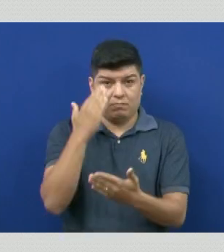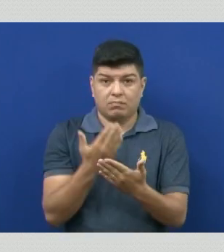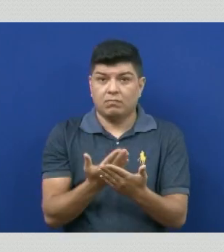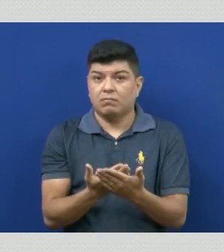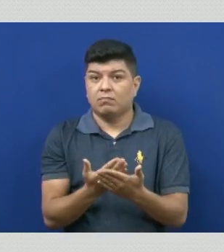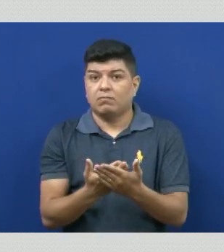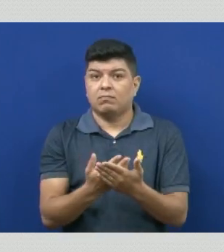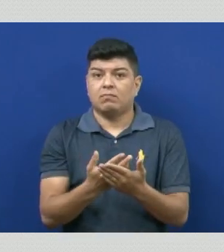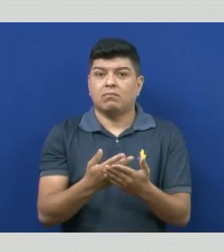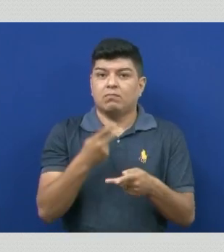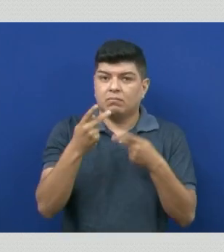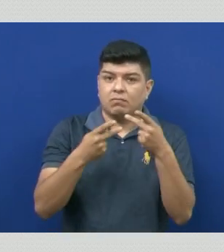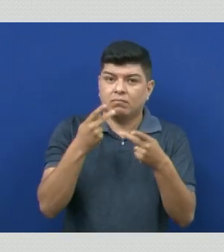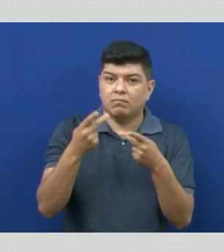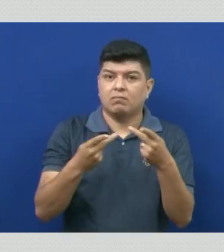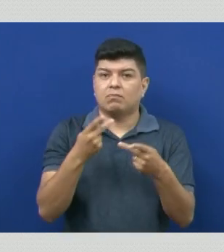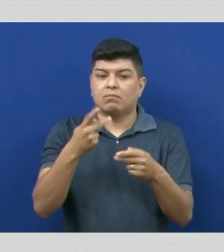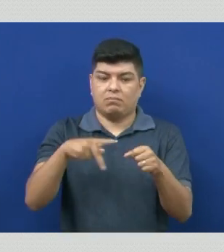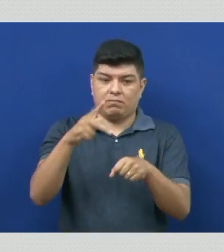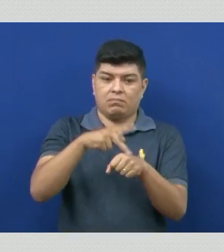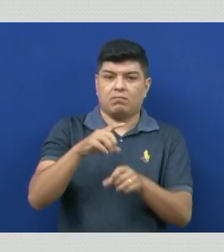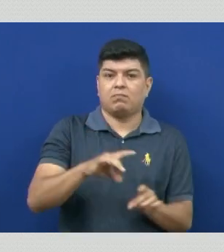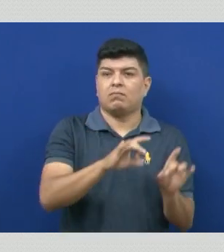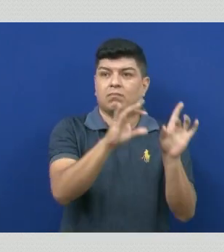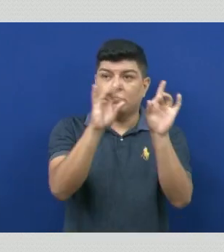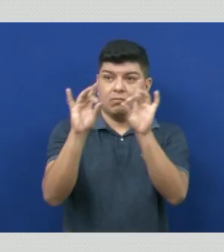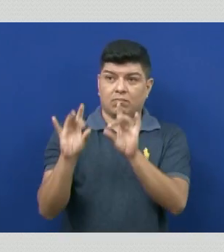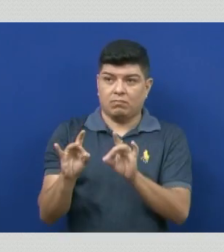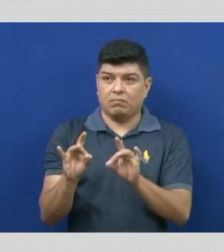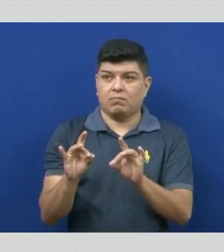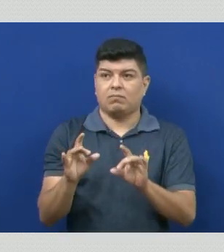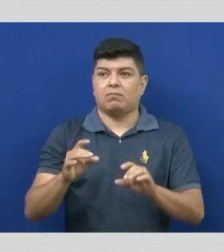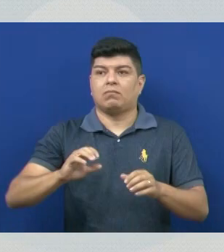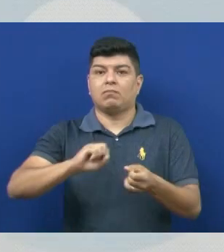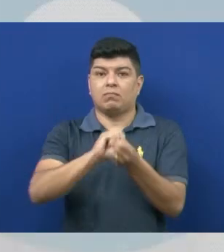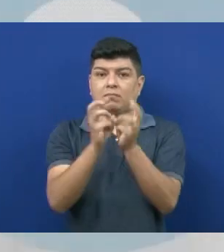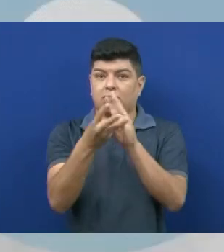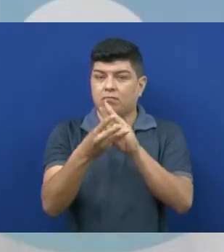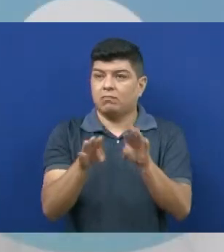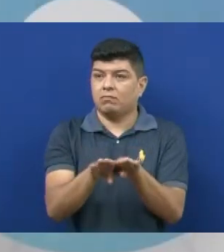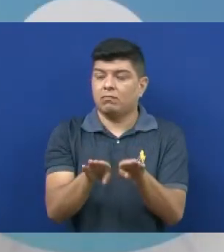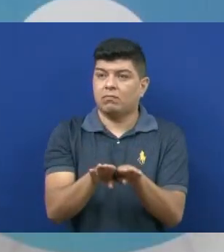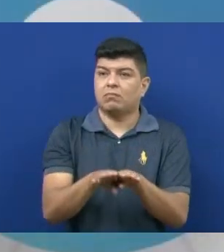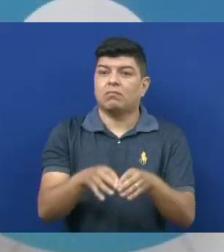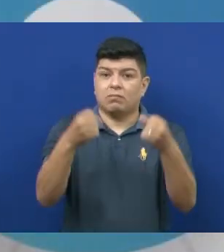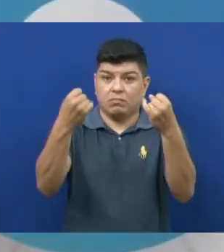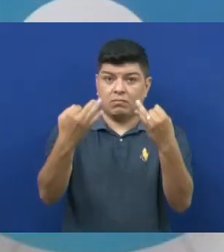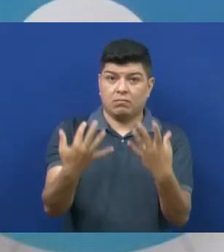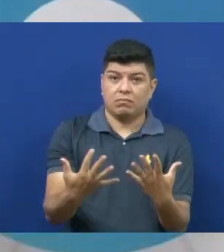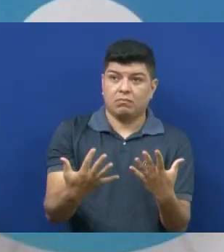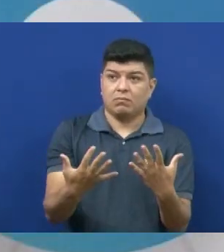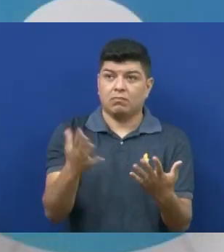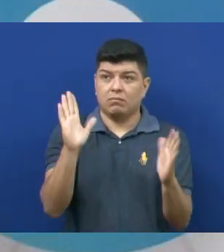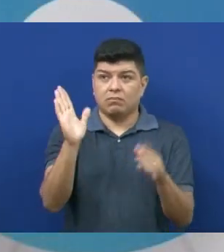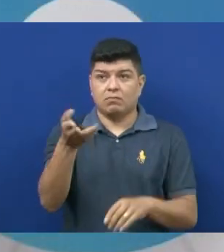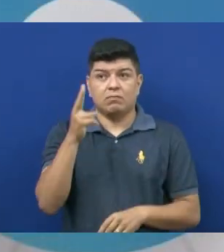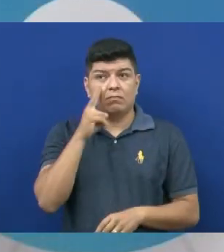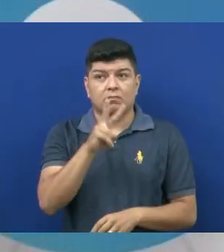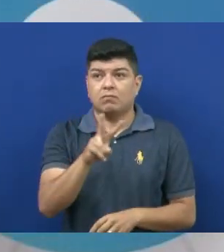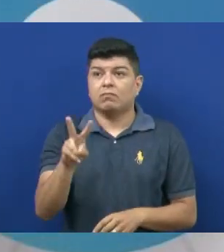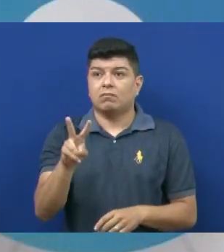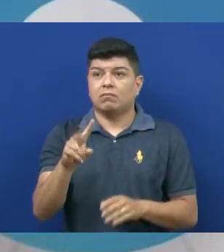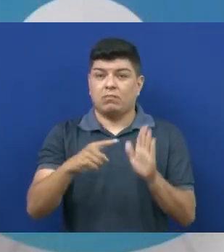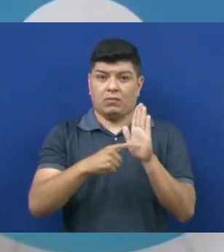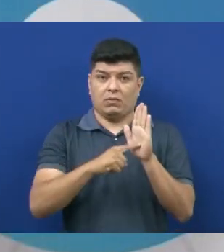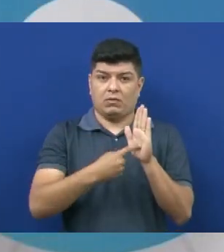saiam de tua boca pérolas e diamantes. Agora eu vou explicar uma coisa para vocês. Como nós já vimos,